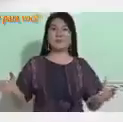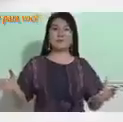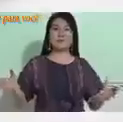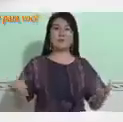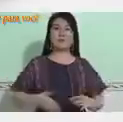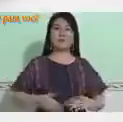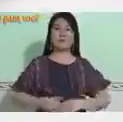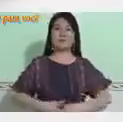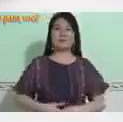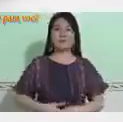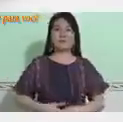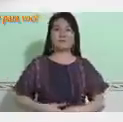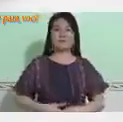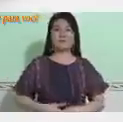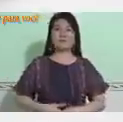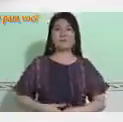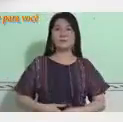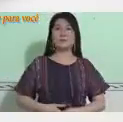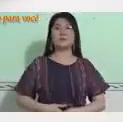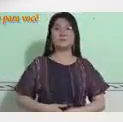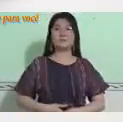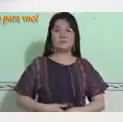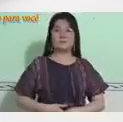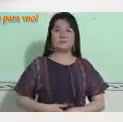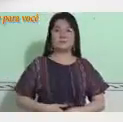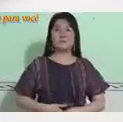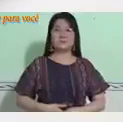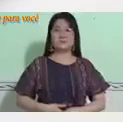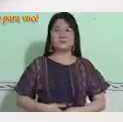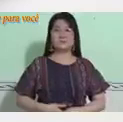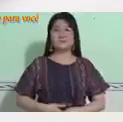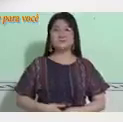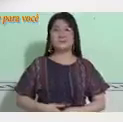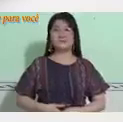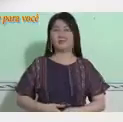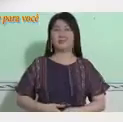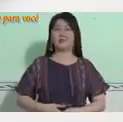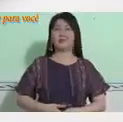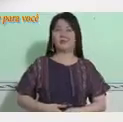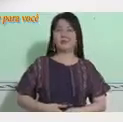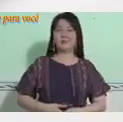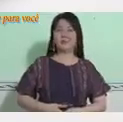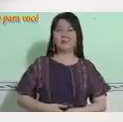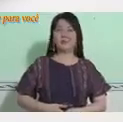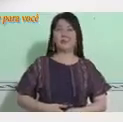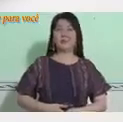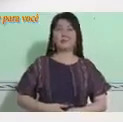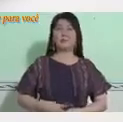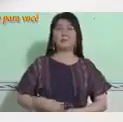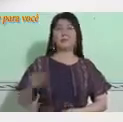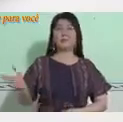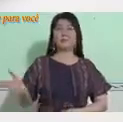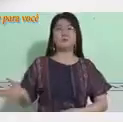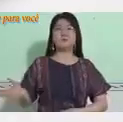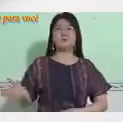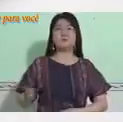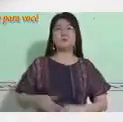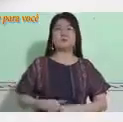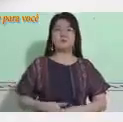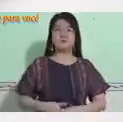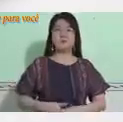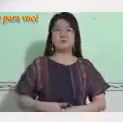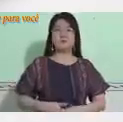vírgula, é preciso ter consciência de que as olheiras forem de origem genética, vírgula, elas provavelmente nunca serão